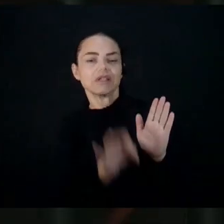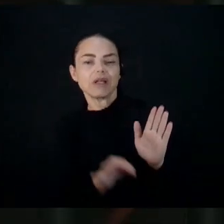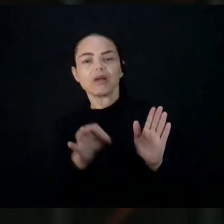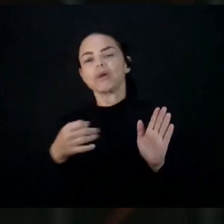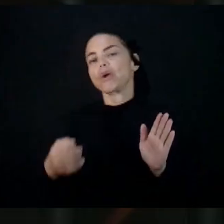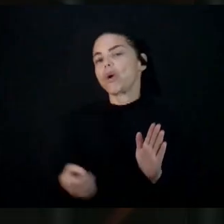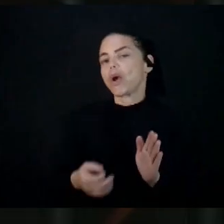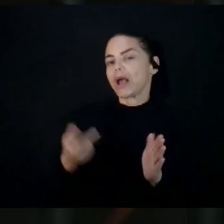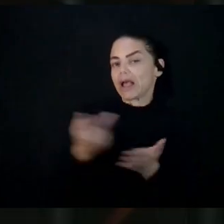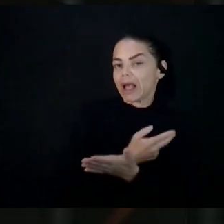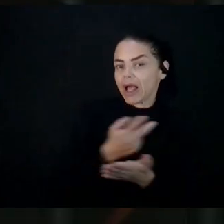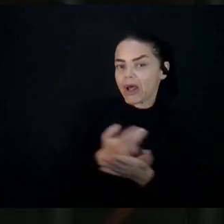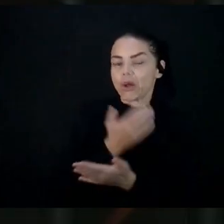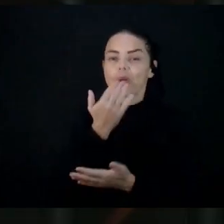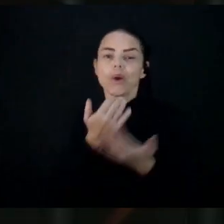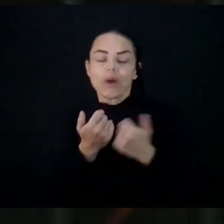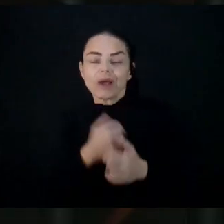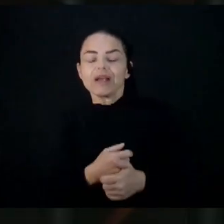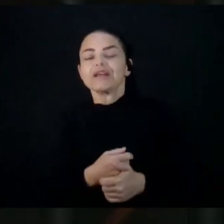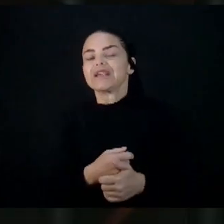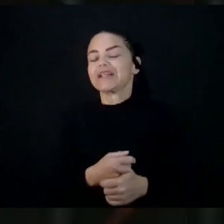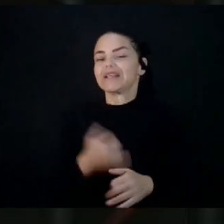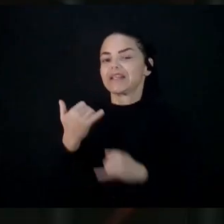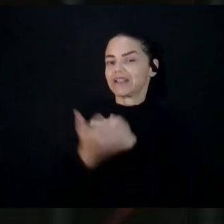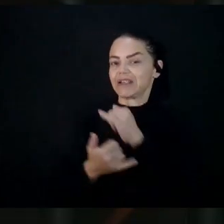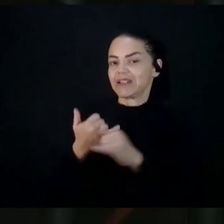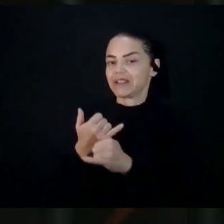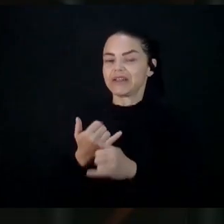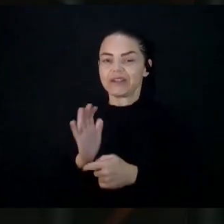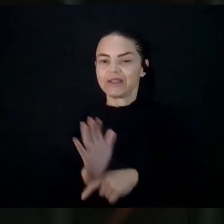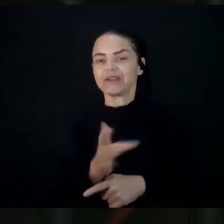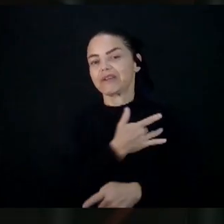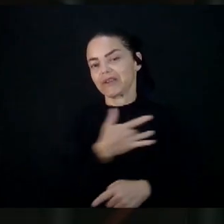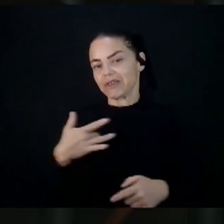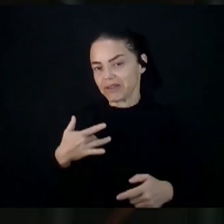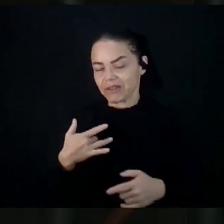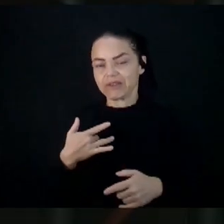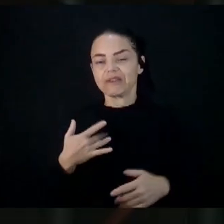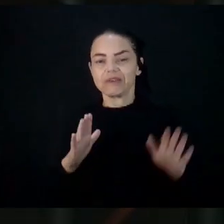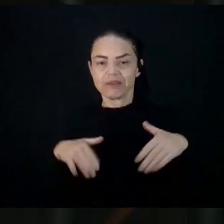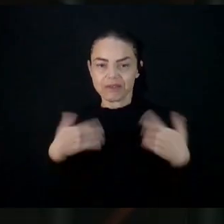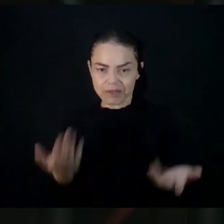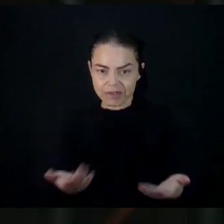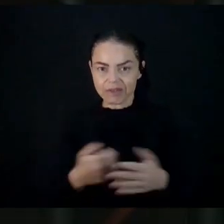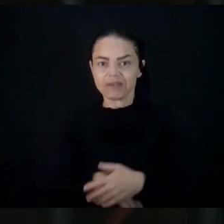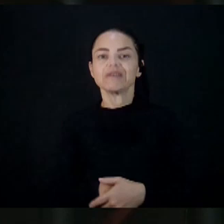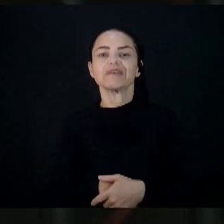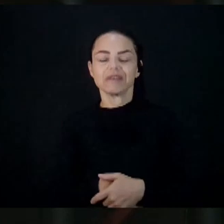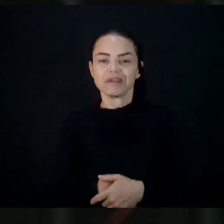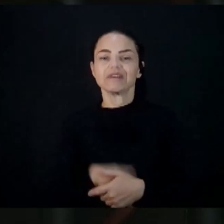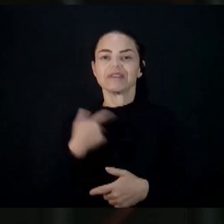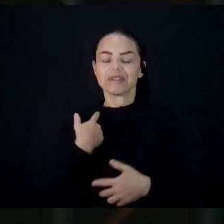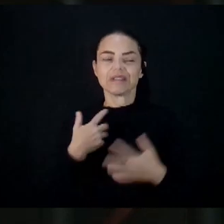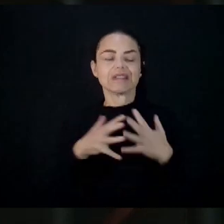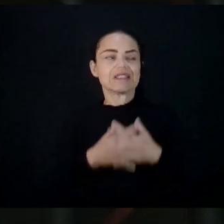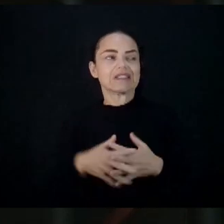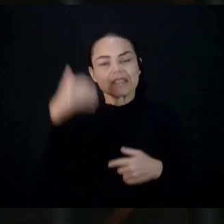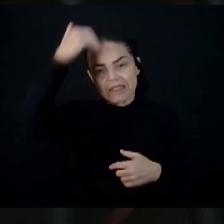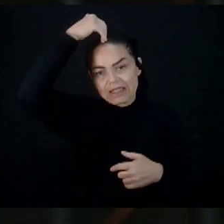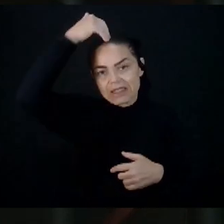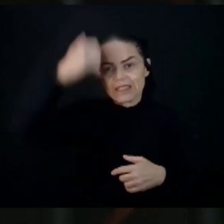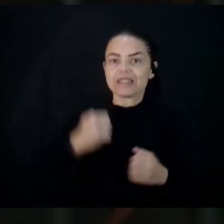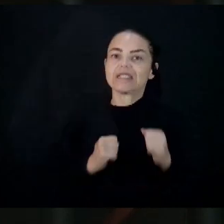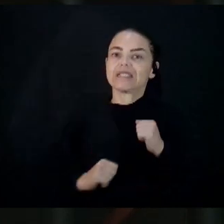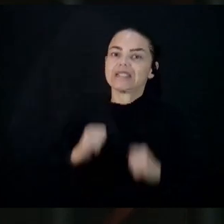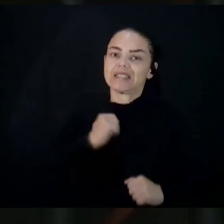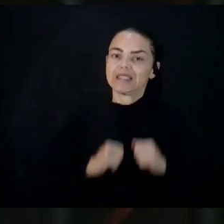comer. Então, mas até onde a tecnologia ajuda na saúde? E quando ela começa a gerar culpa,